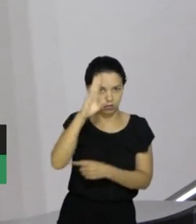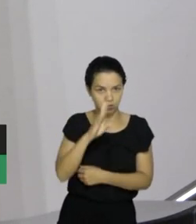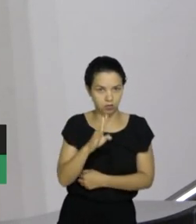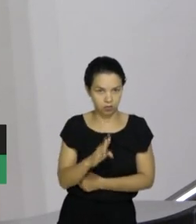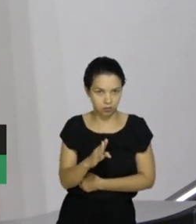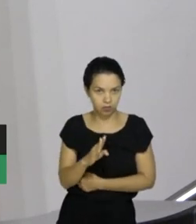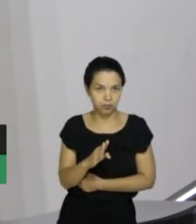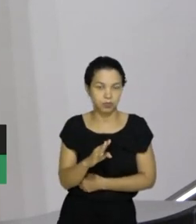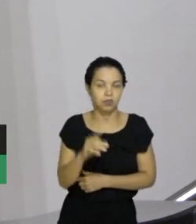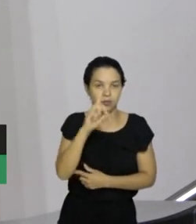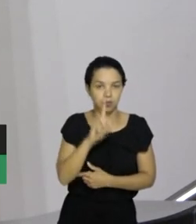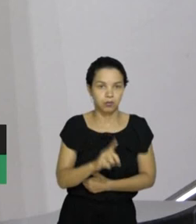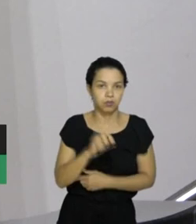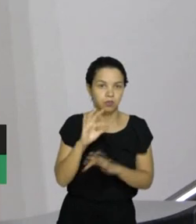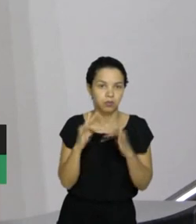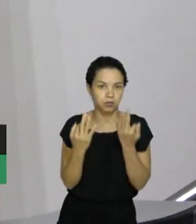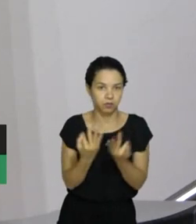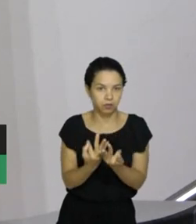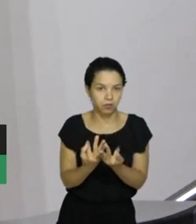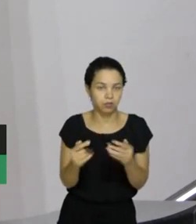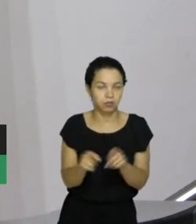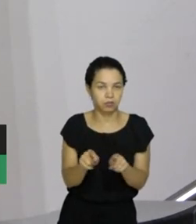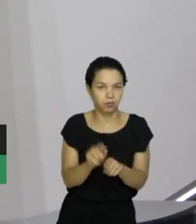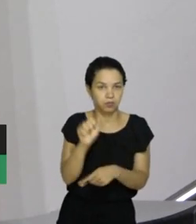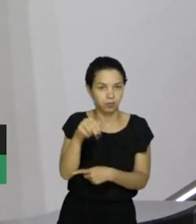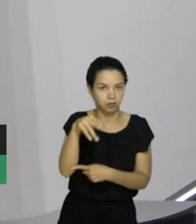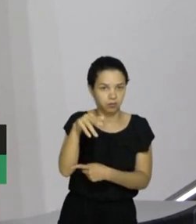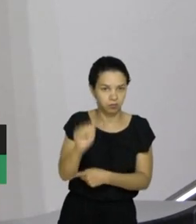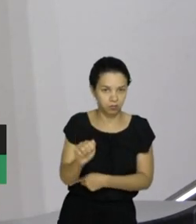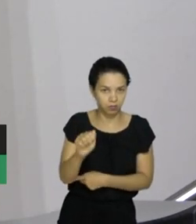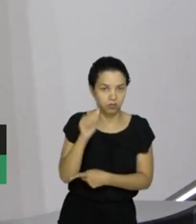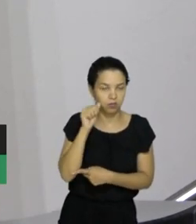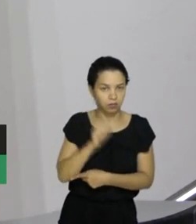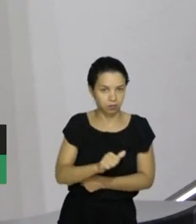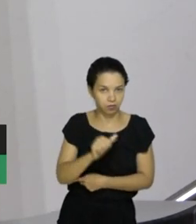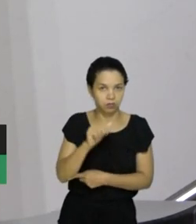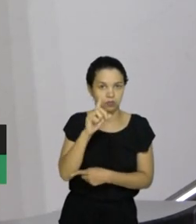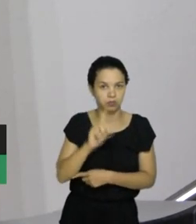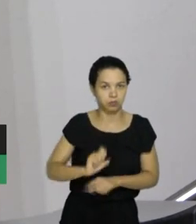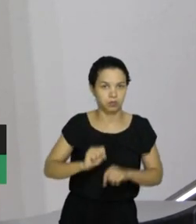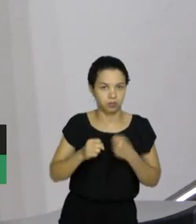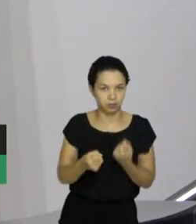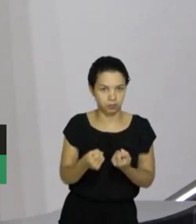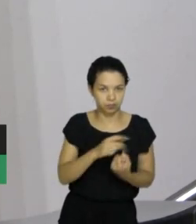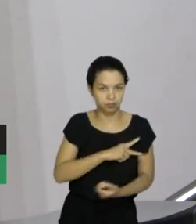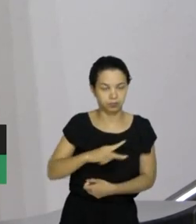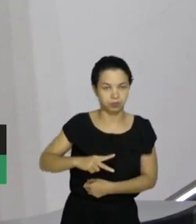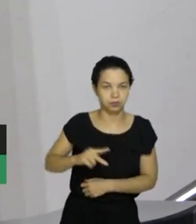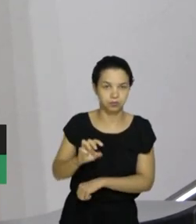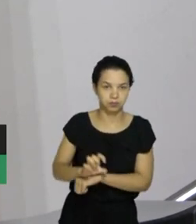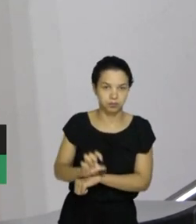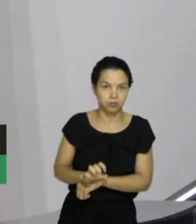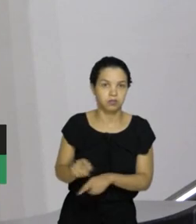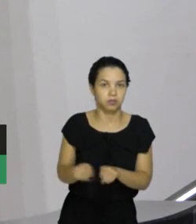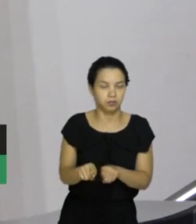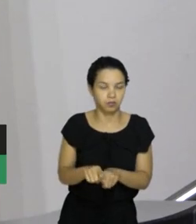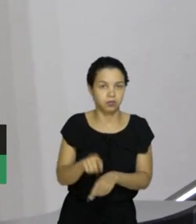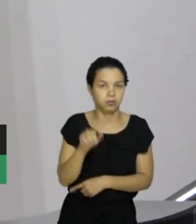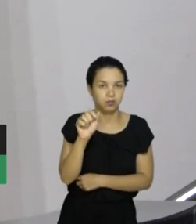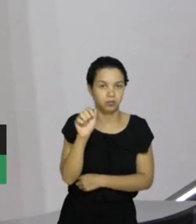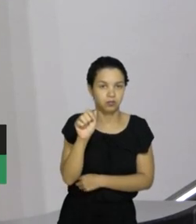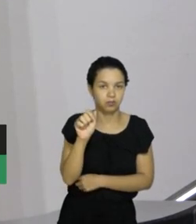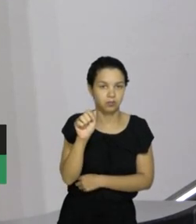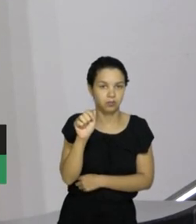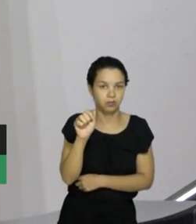de Direito da família a Ana teve aulas defensora pública Estadual anaíma Amarante